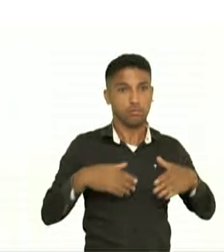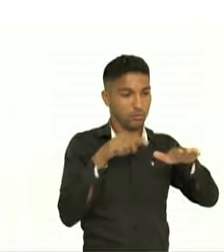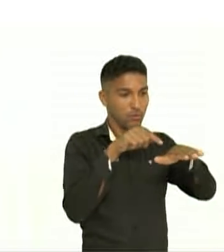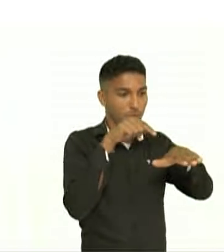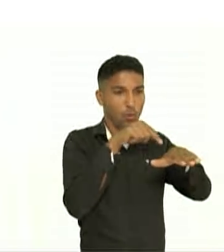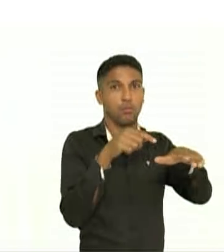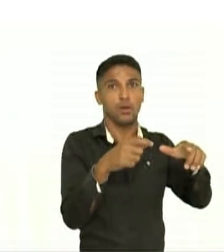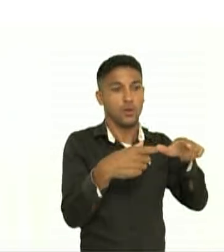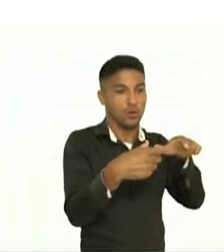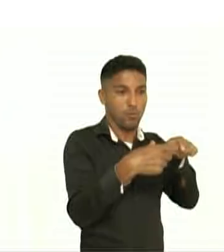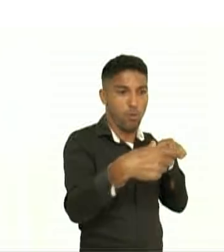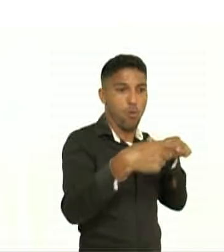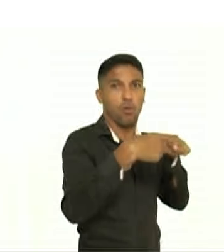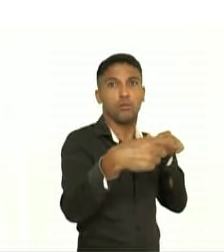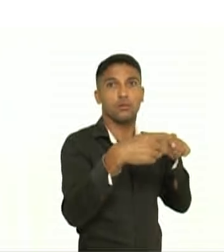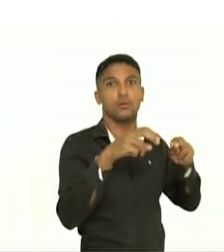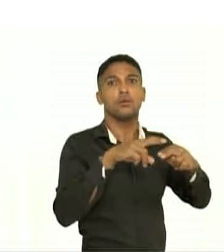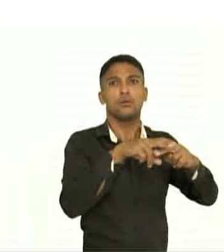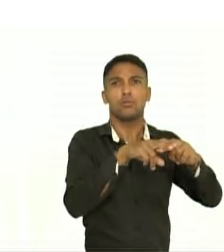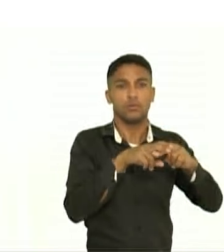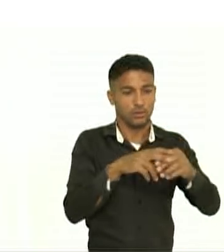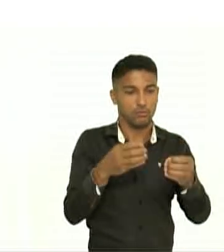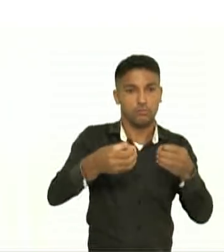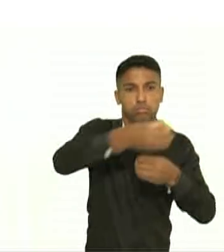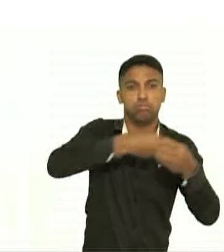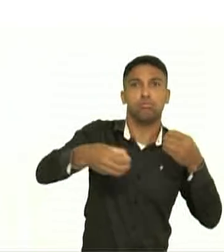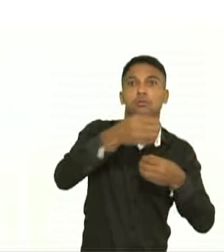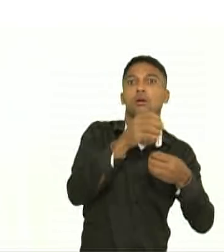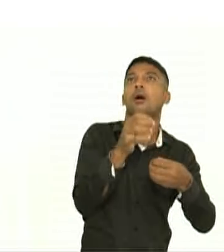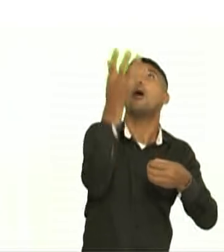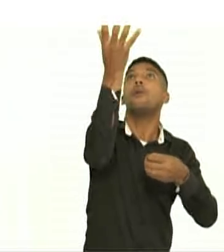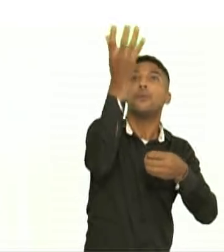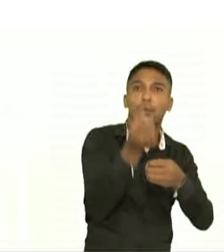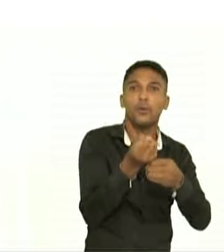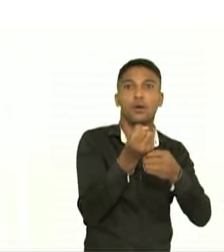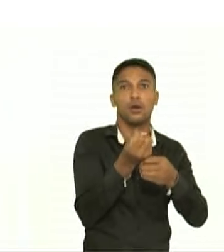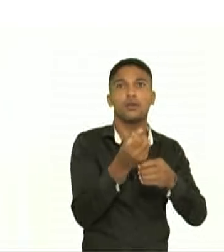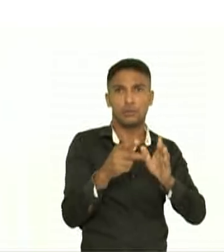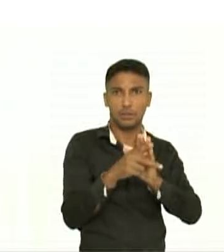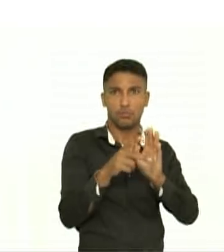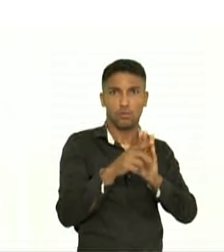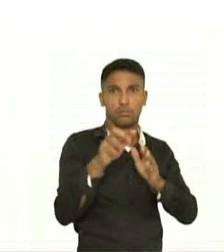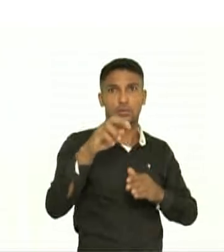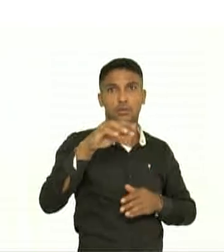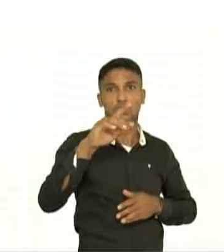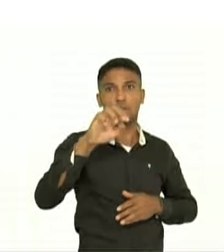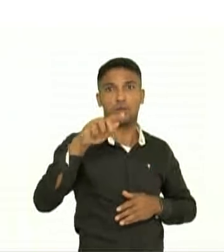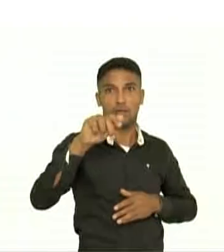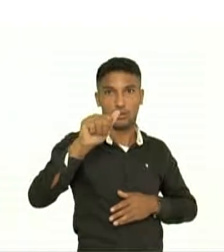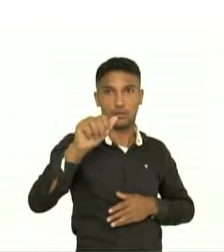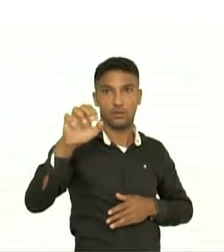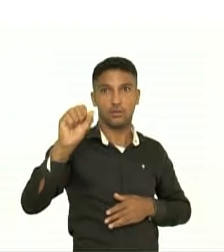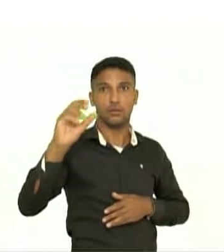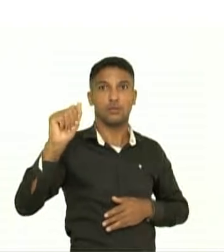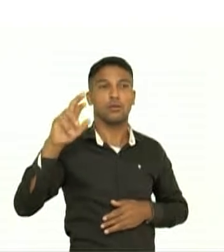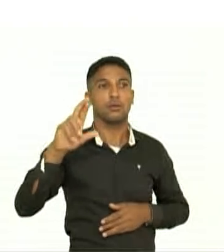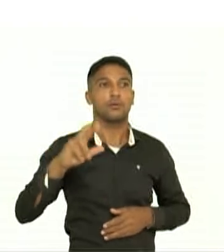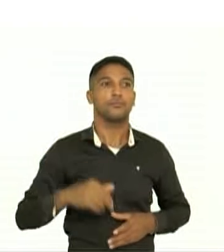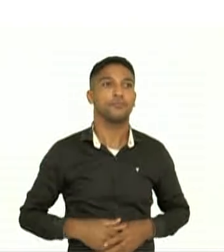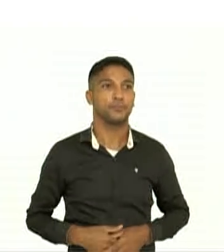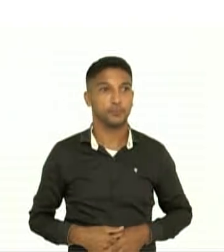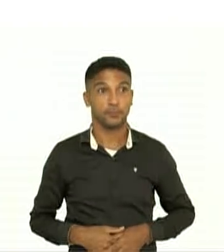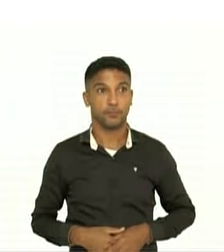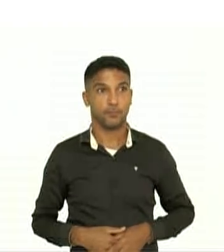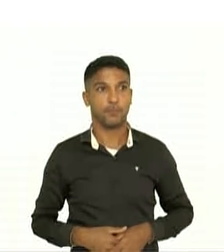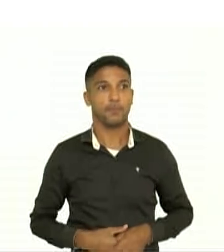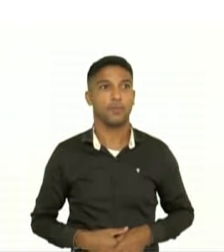qual o corpo é atraído pela Terra, por isso é uma grandeza escalar. Alternativa D. O peso de um corpo é a força